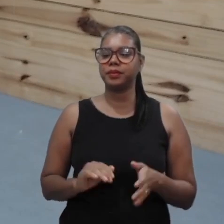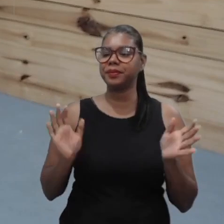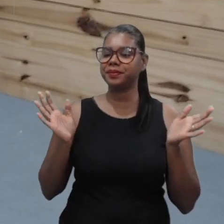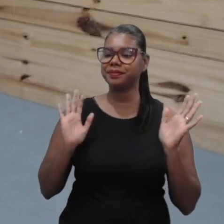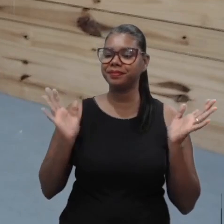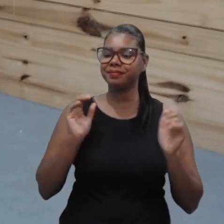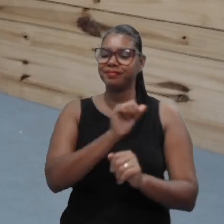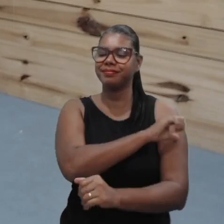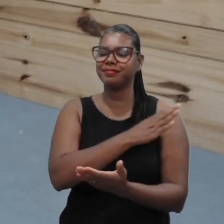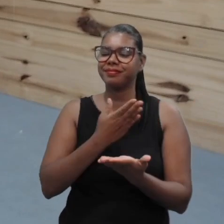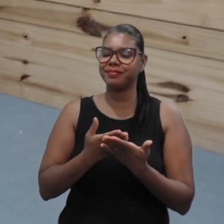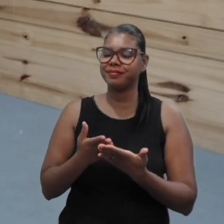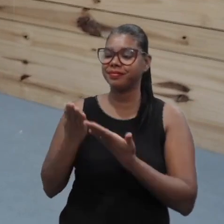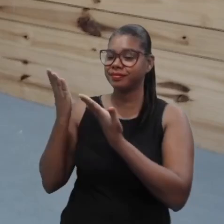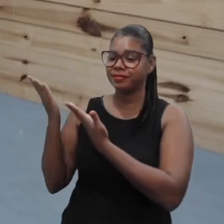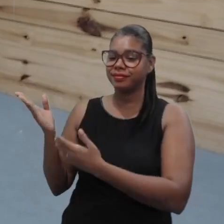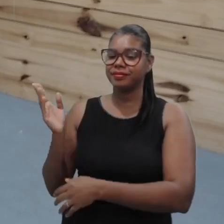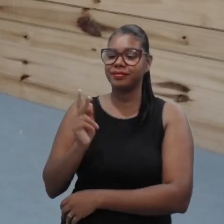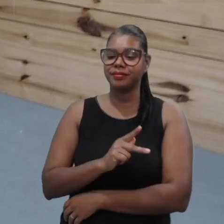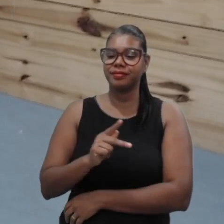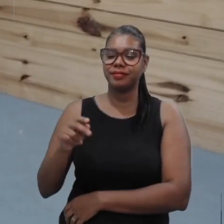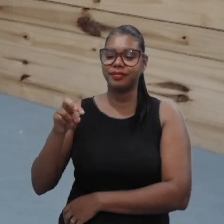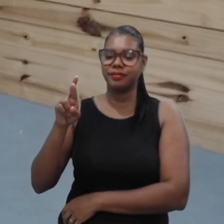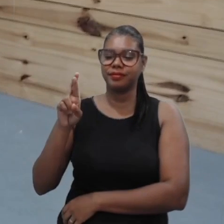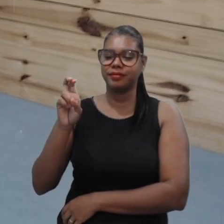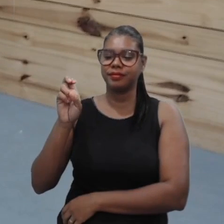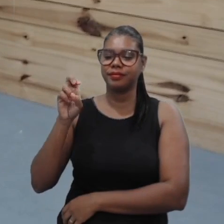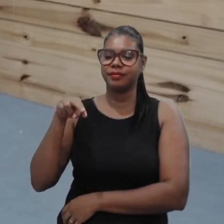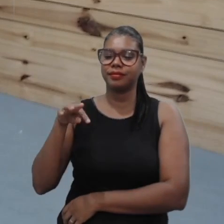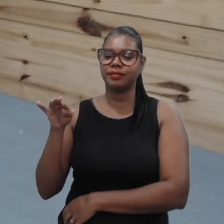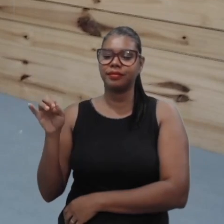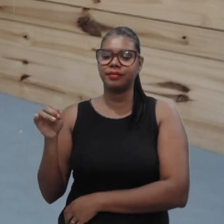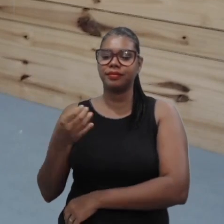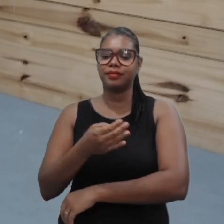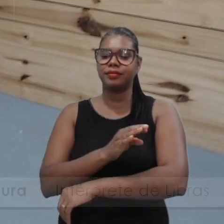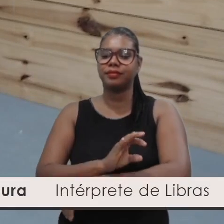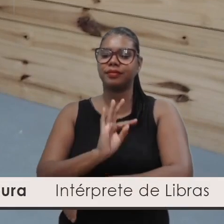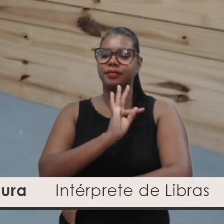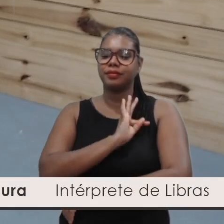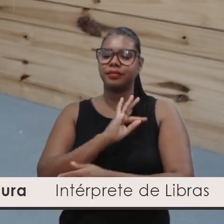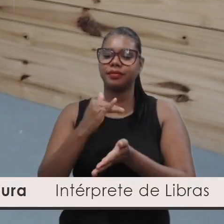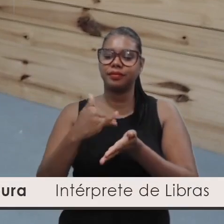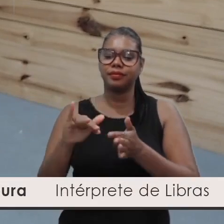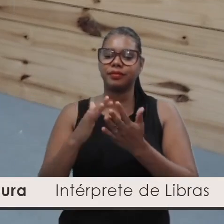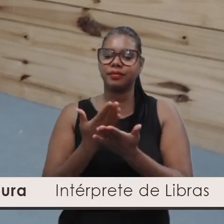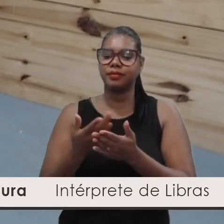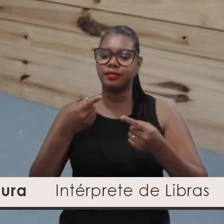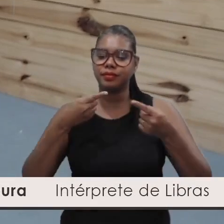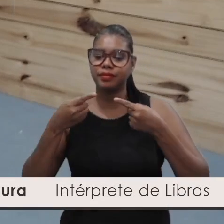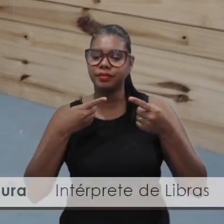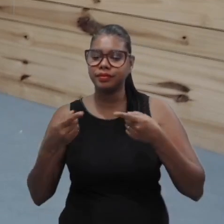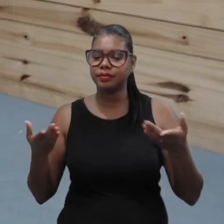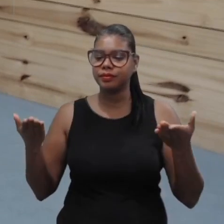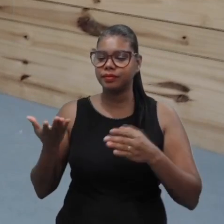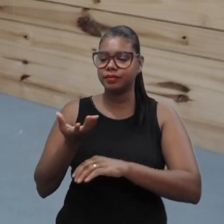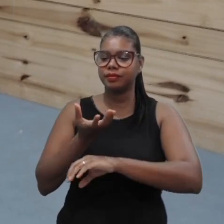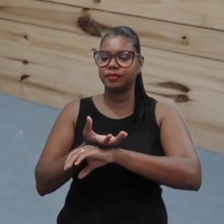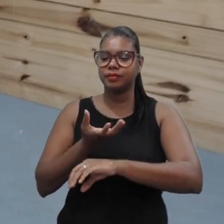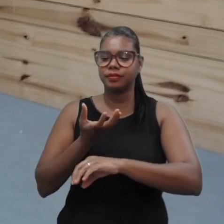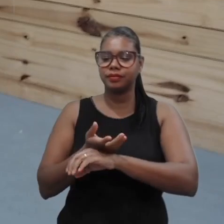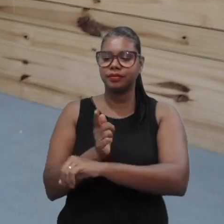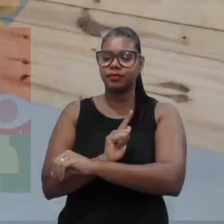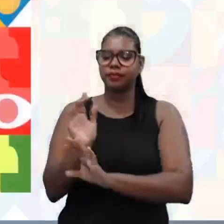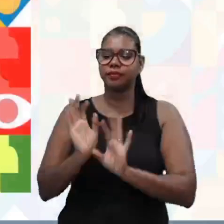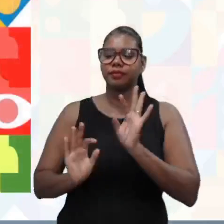Olá, estudante! Eu sou a professora Renata Moura, do curso técnico em Secretaria Escolar. E hoje vamos dialogar na nossa disciplina Gestão